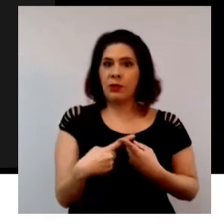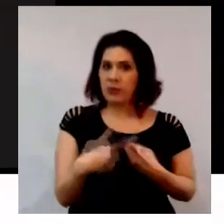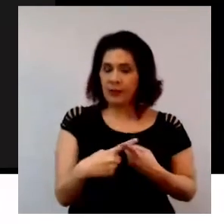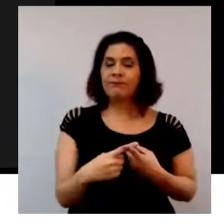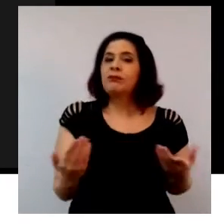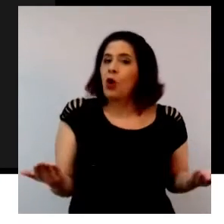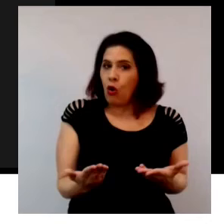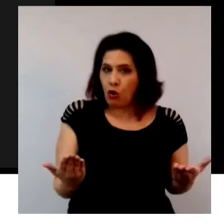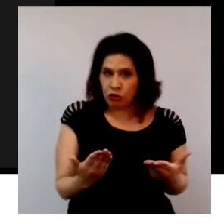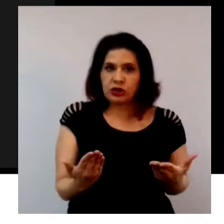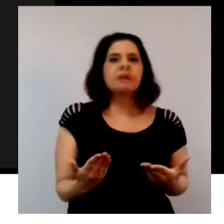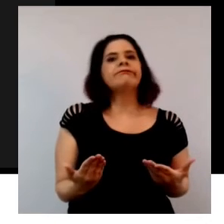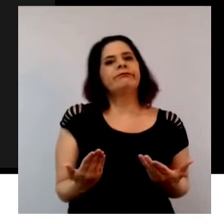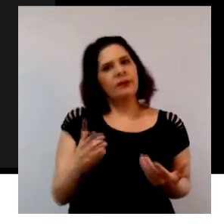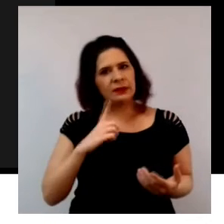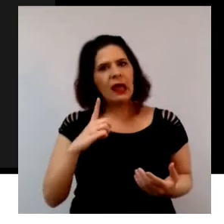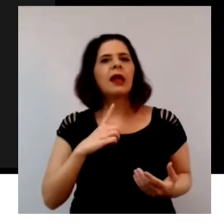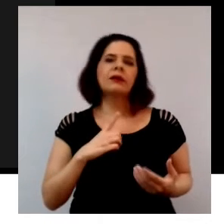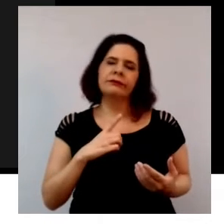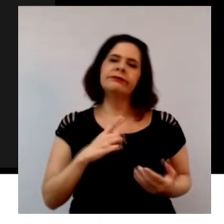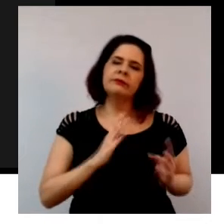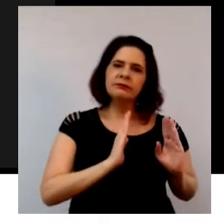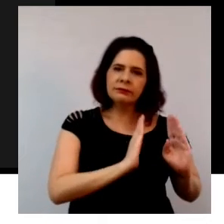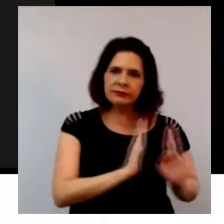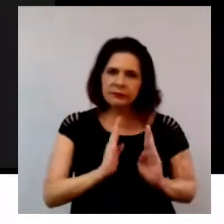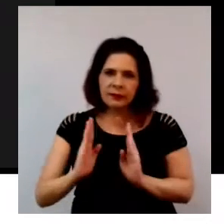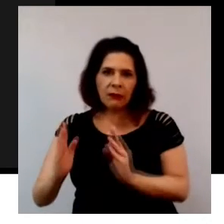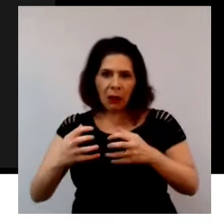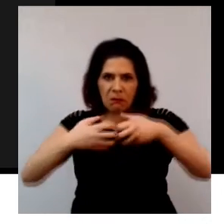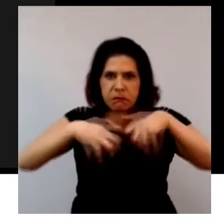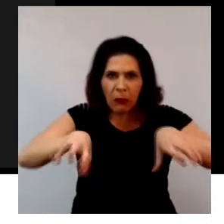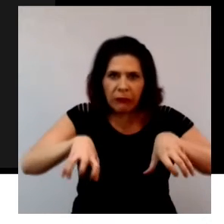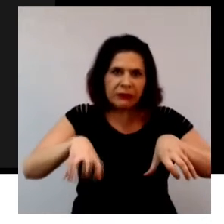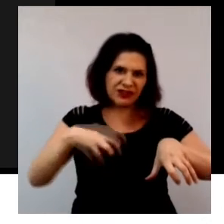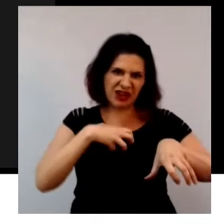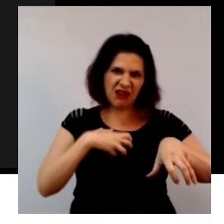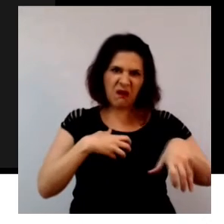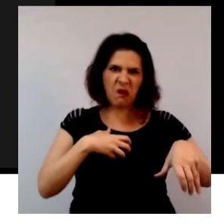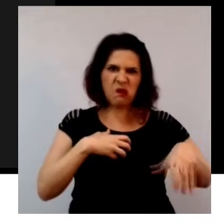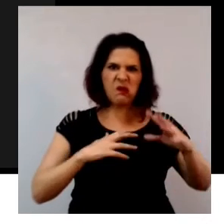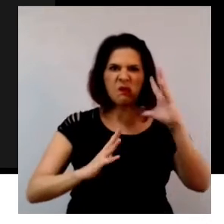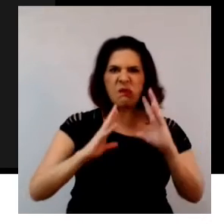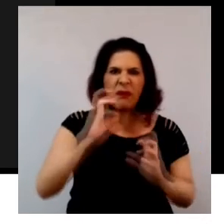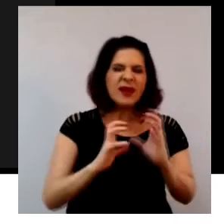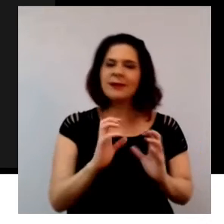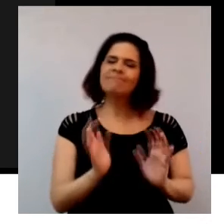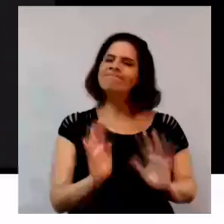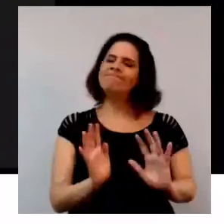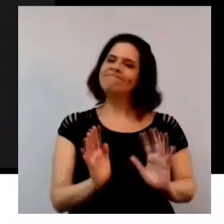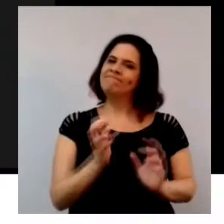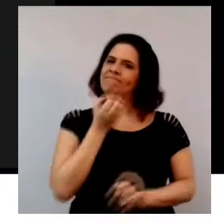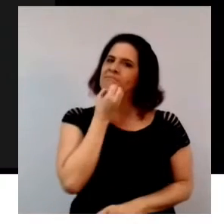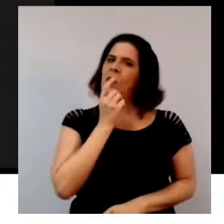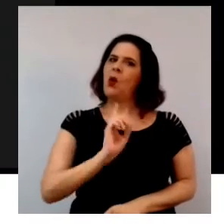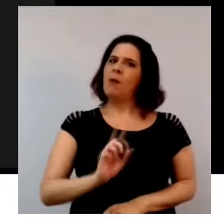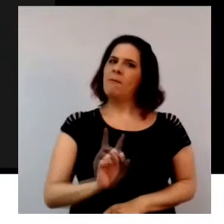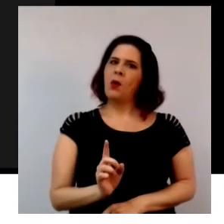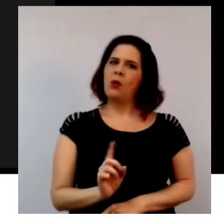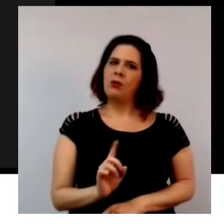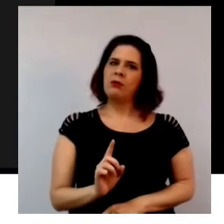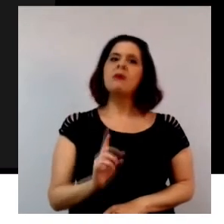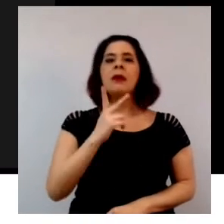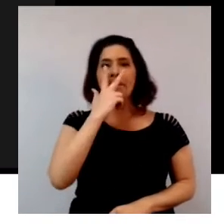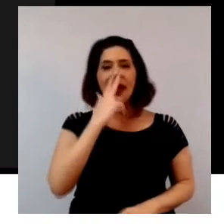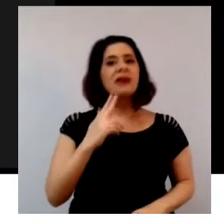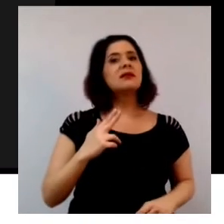dada em determinados contextos, ela é extremamente improdutiva. Ela faz com que a gente não consiga sair do lugar, né? O debate, ele tem essa característica de ser algo que é